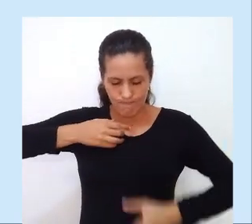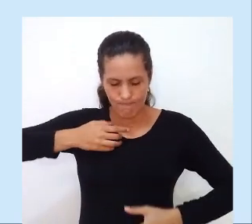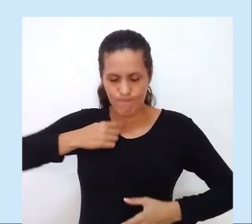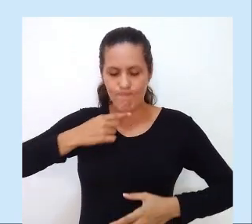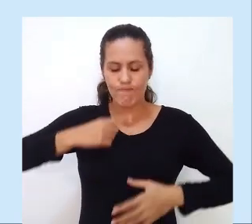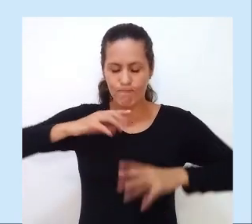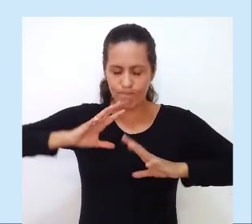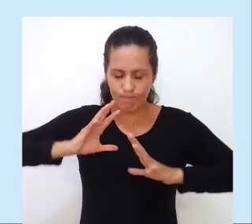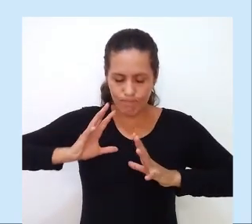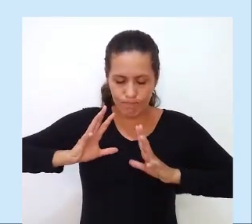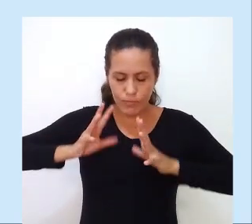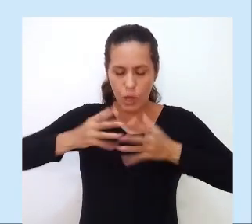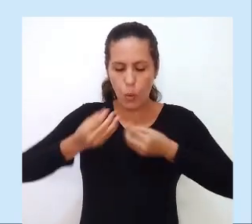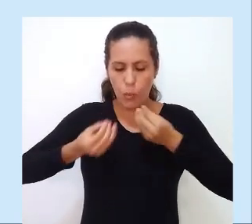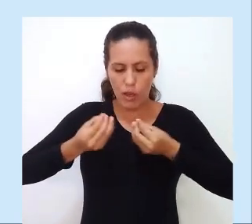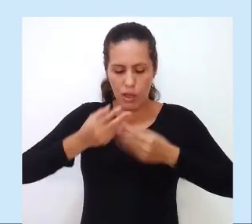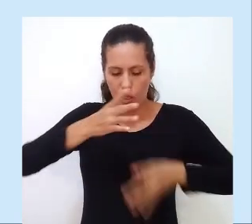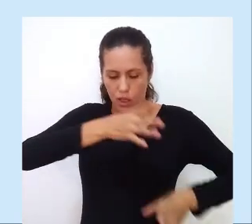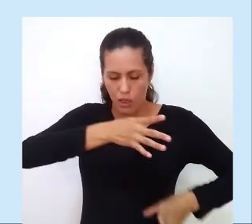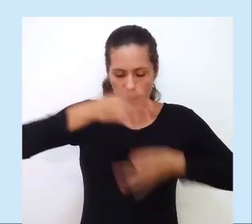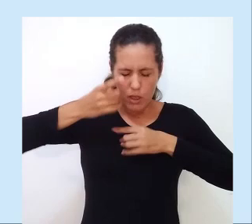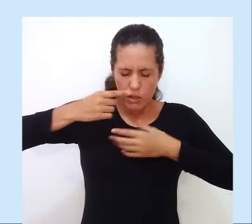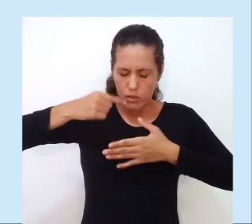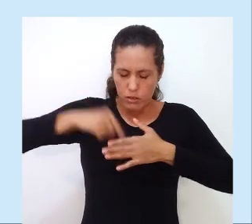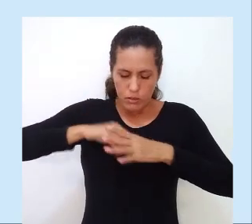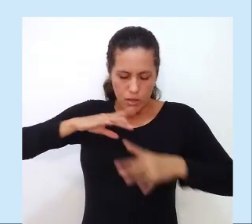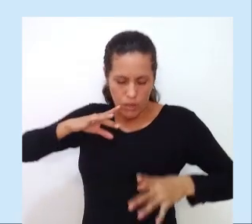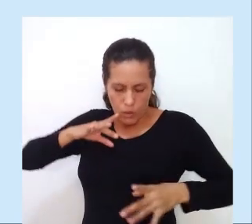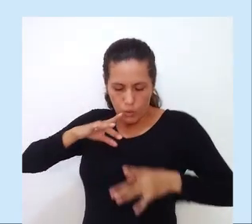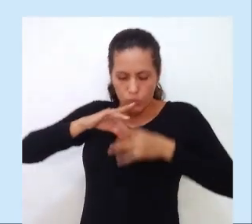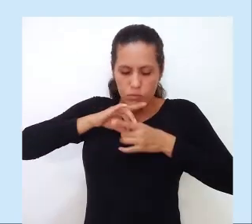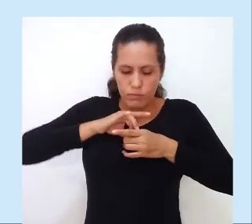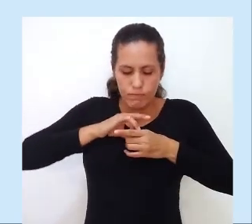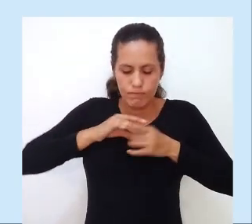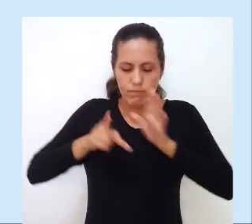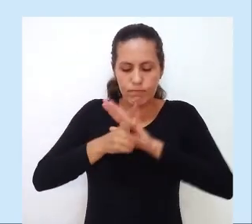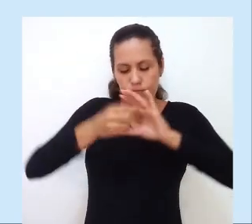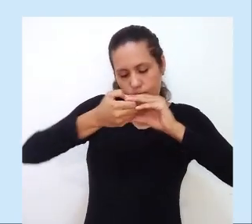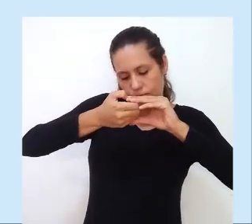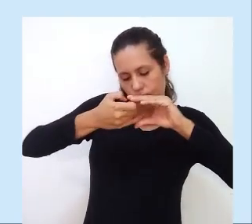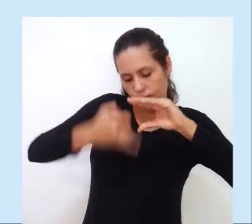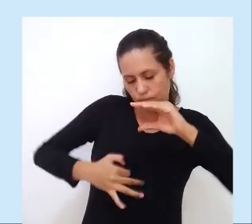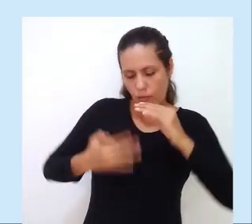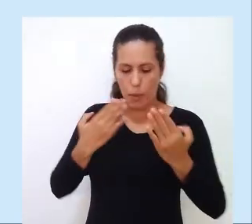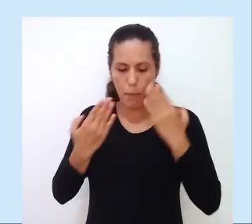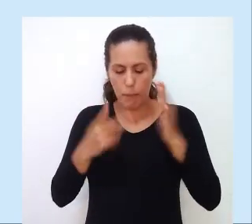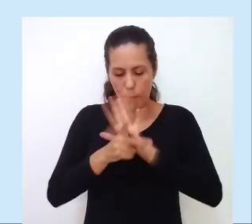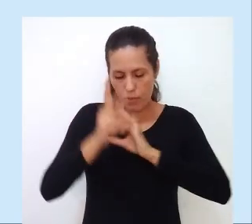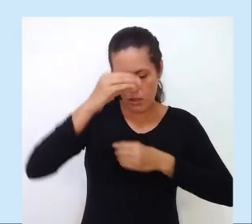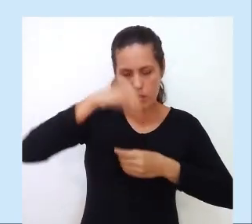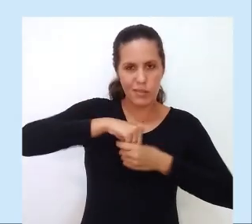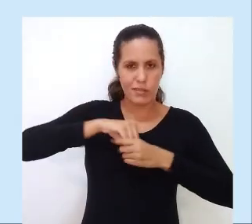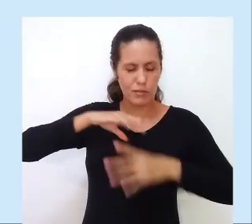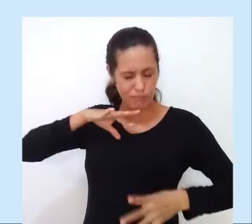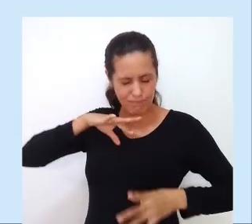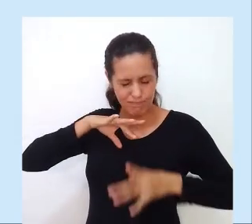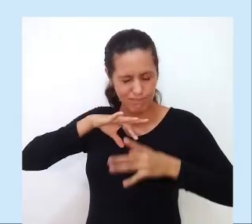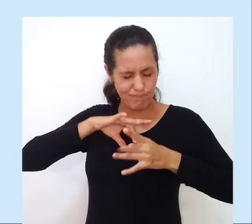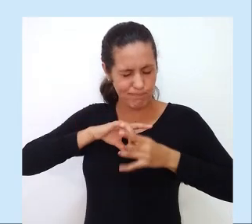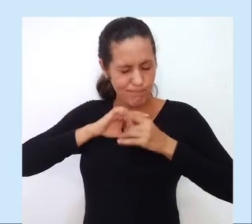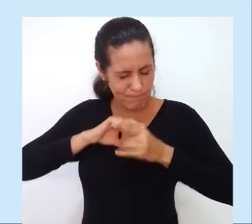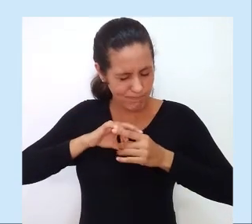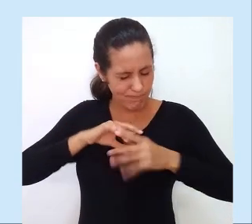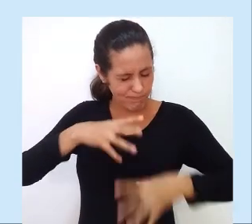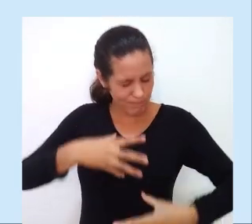o ator consegue mergulhar mais intimamente dentro das características psicológicas daquele